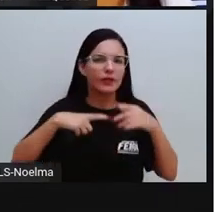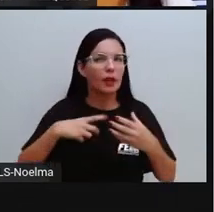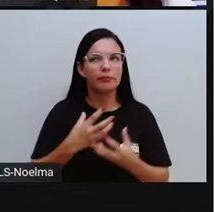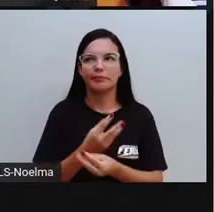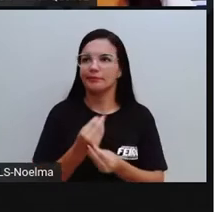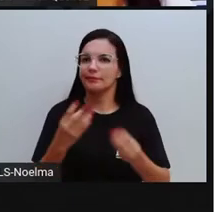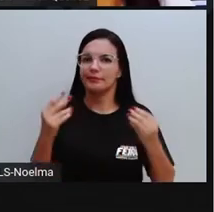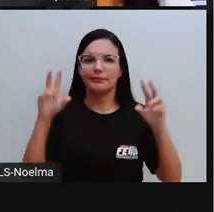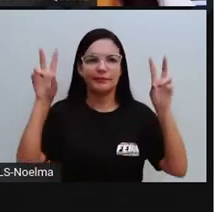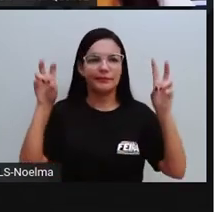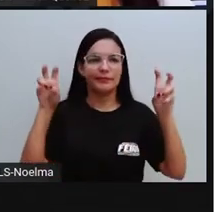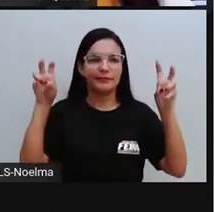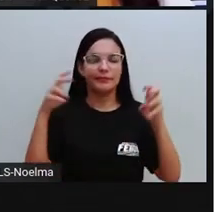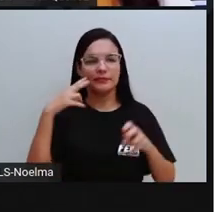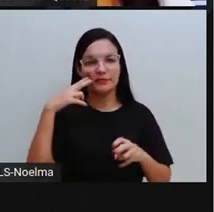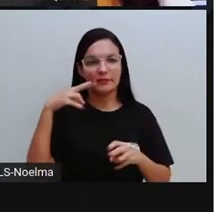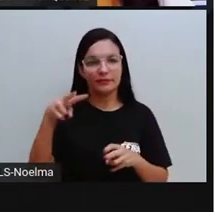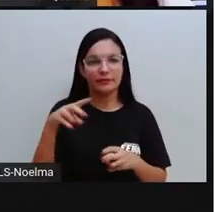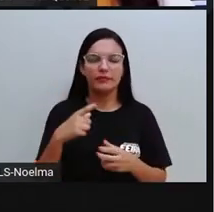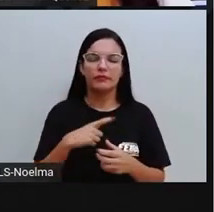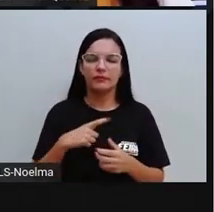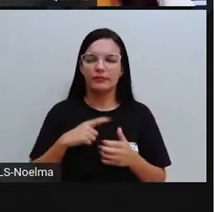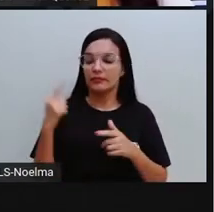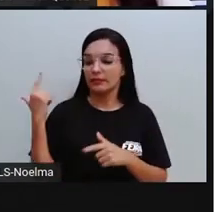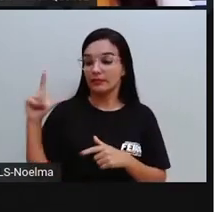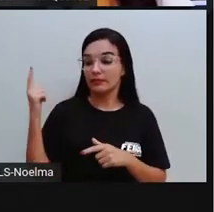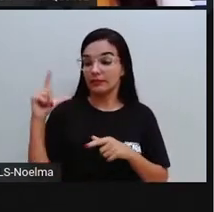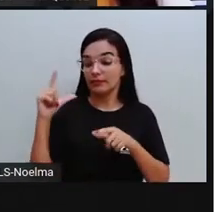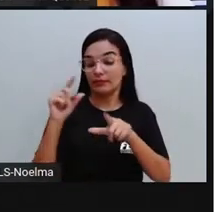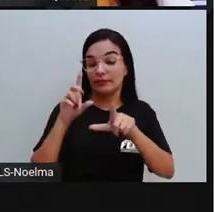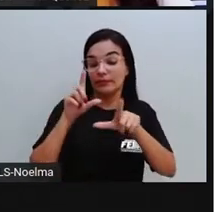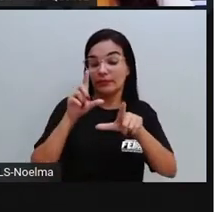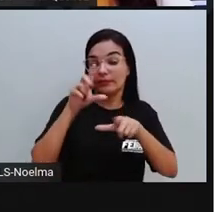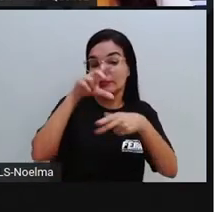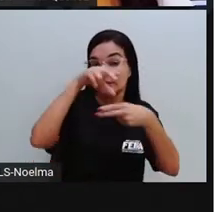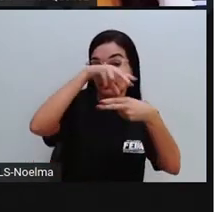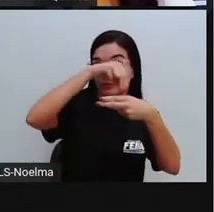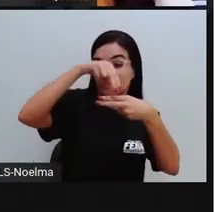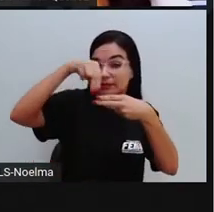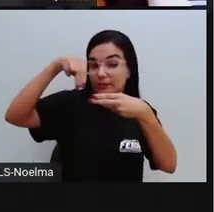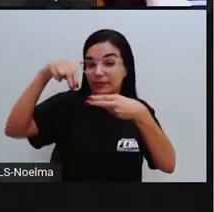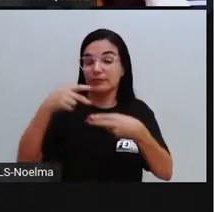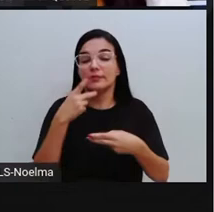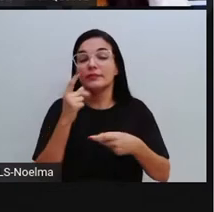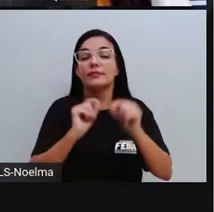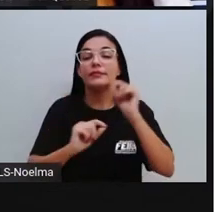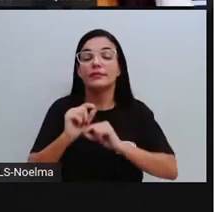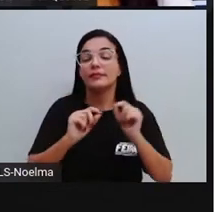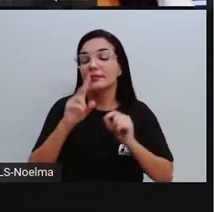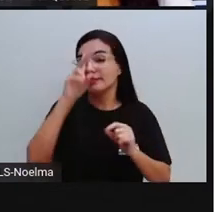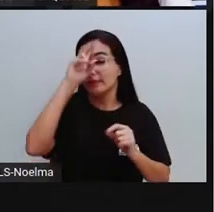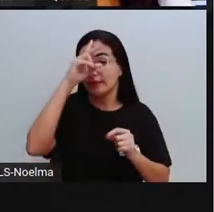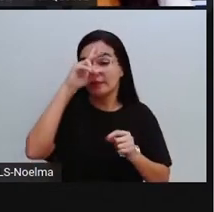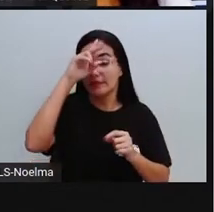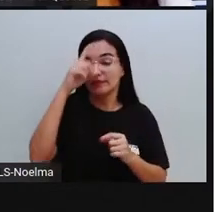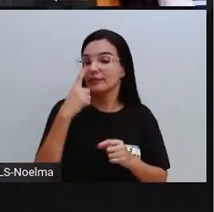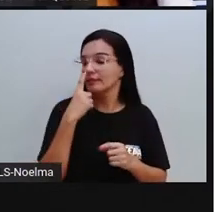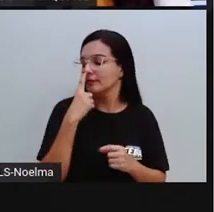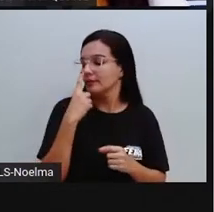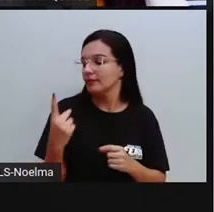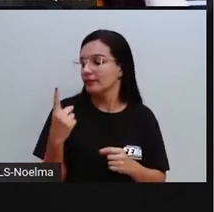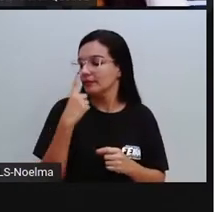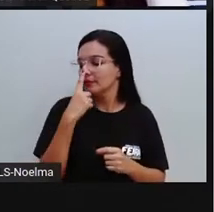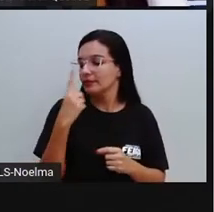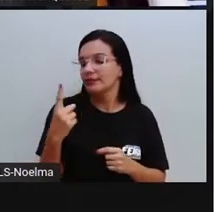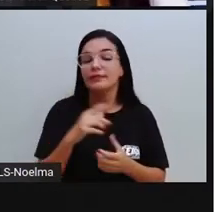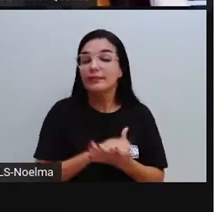no início uma literatura de cordel, né? Contando aí a história de Pinóquio, que é um dos clássicos contos de fadas, né?